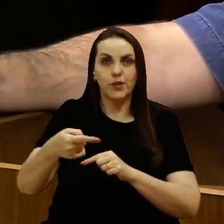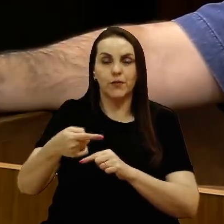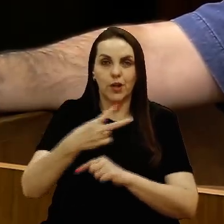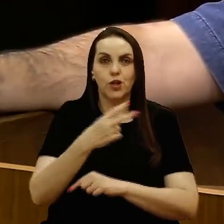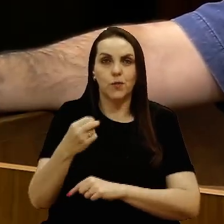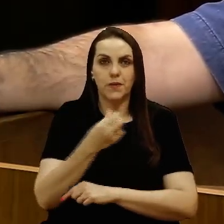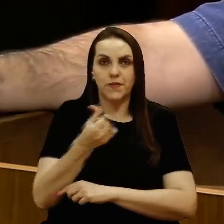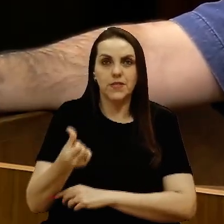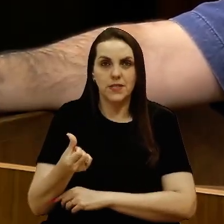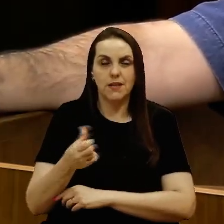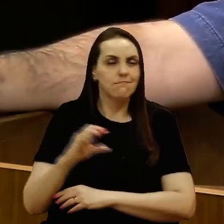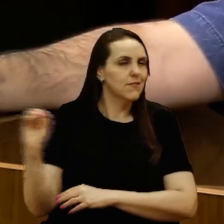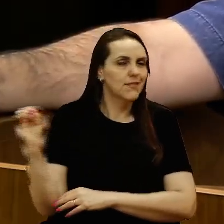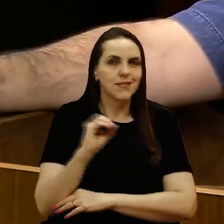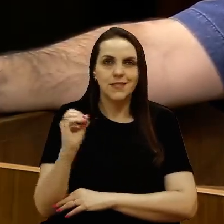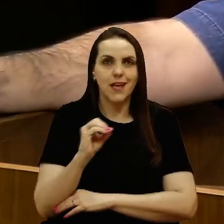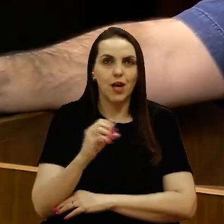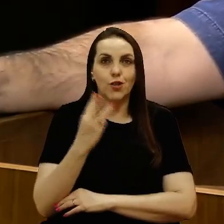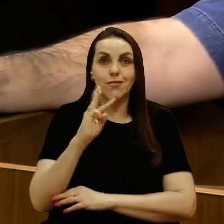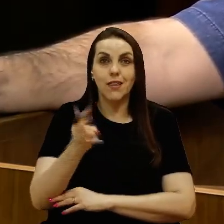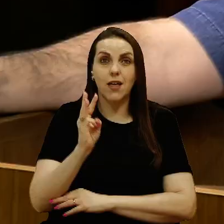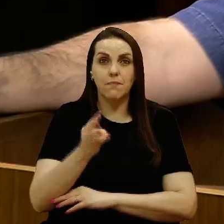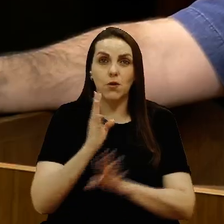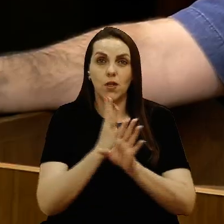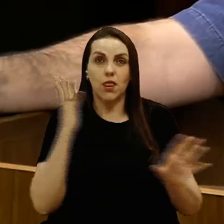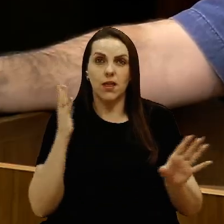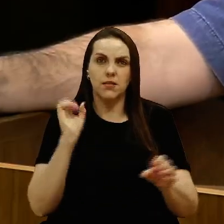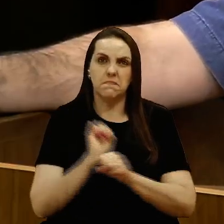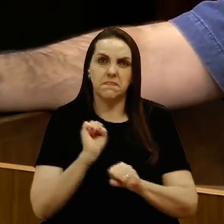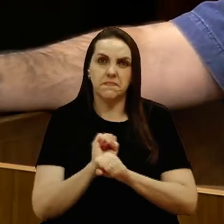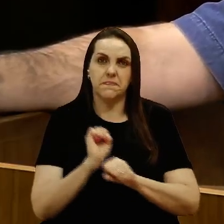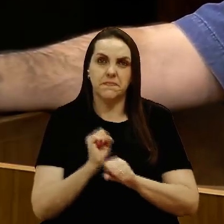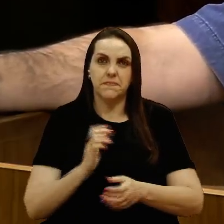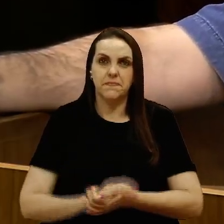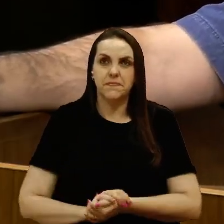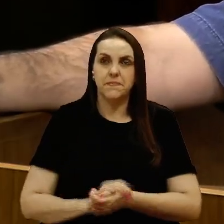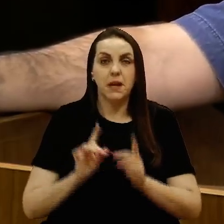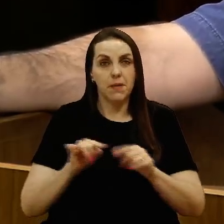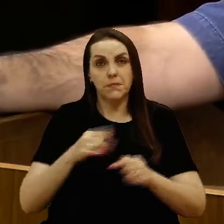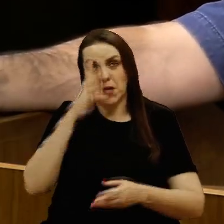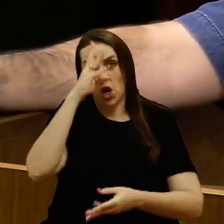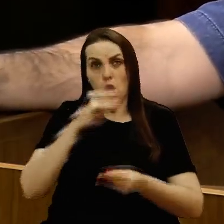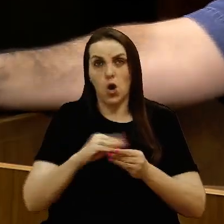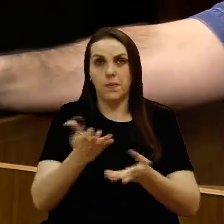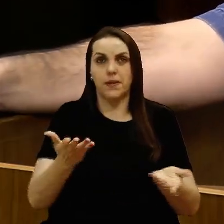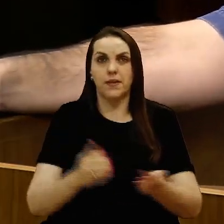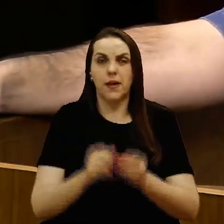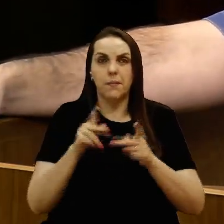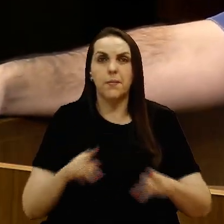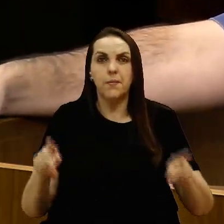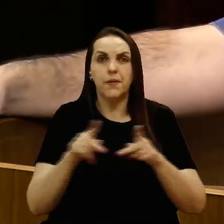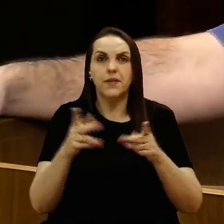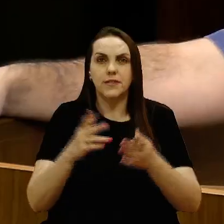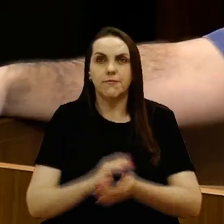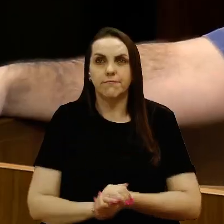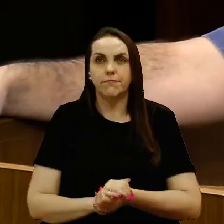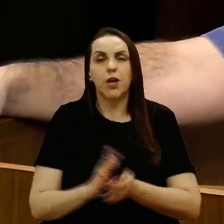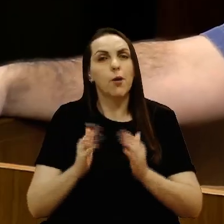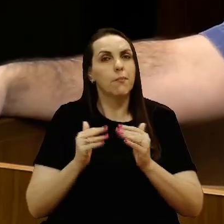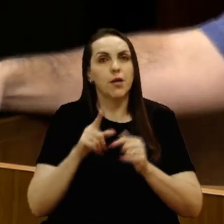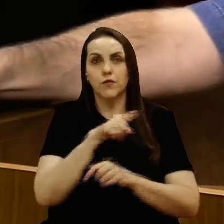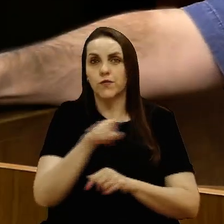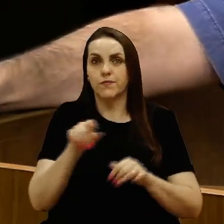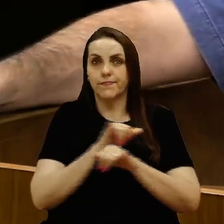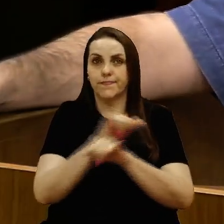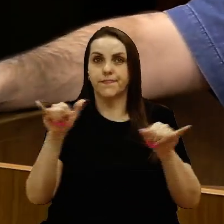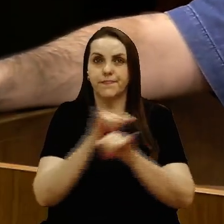esses 13 mil pacientes que estão na lista de espera. Mas eu preciso da compreensão também da população, e eu peço que vocês ajudem a divulgar. Porque nós já